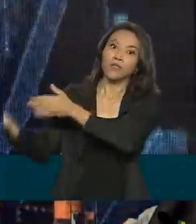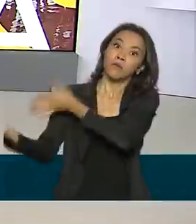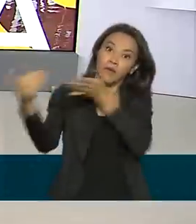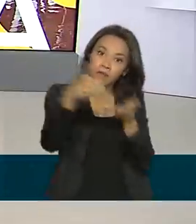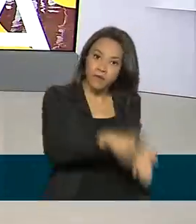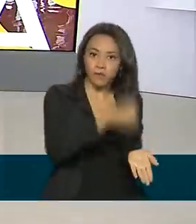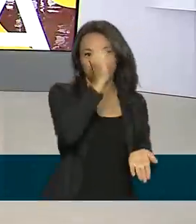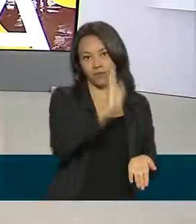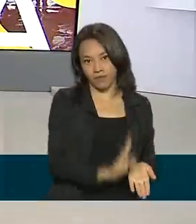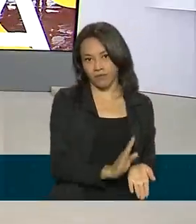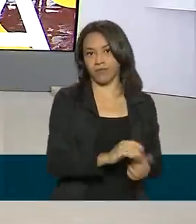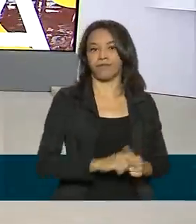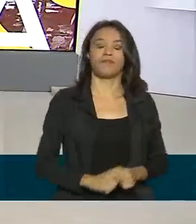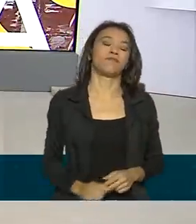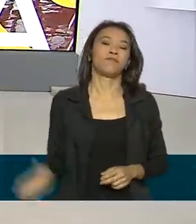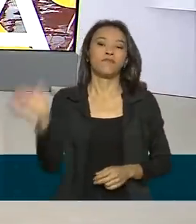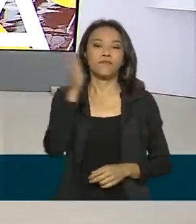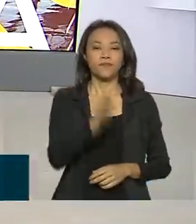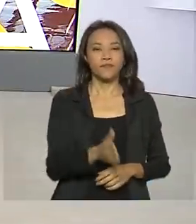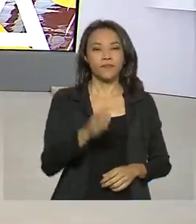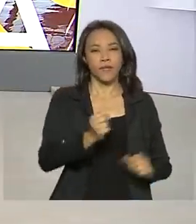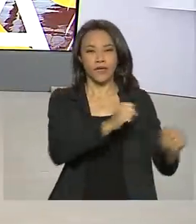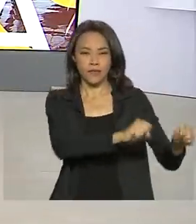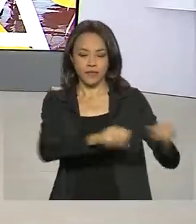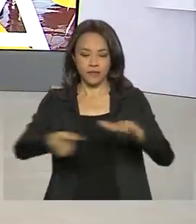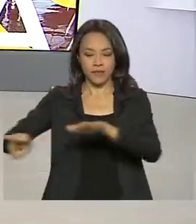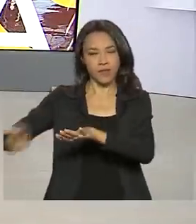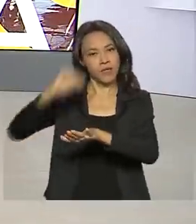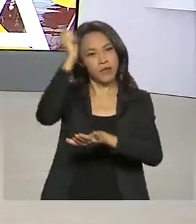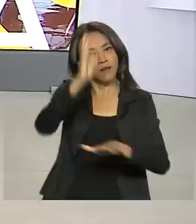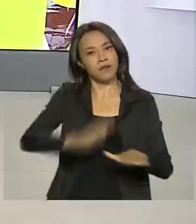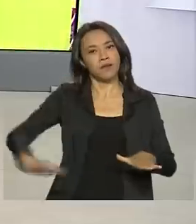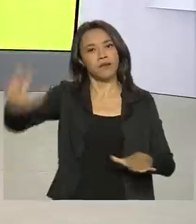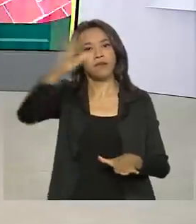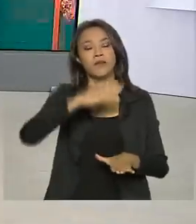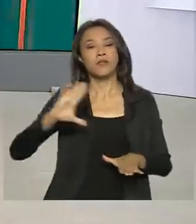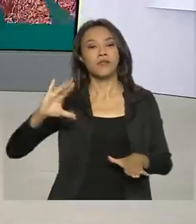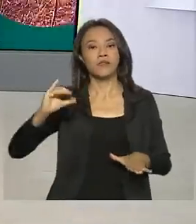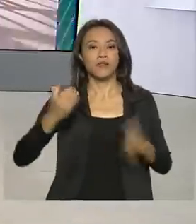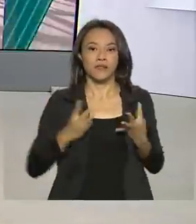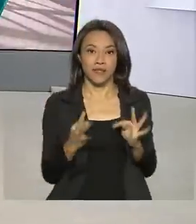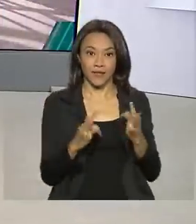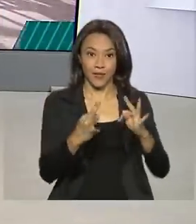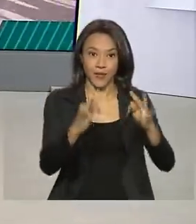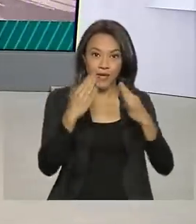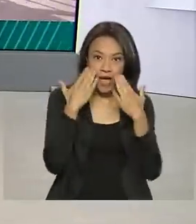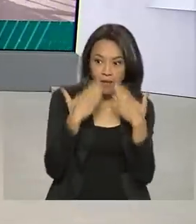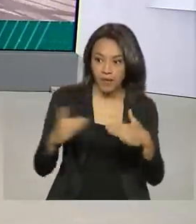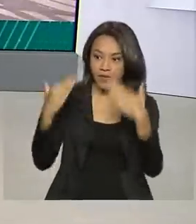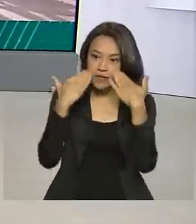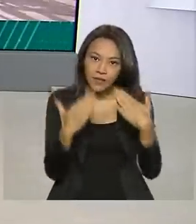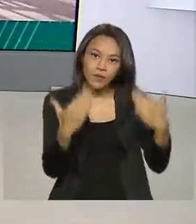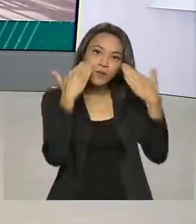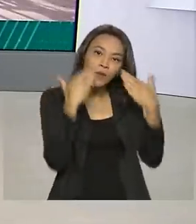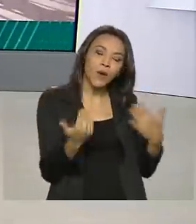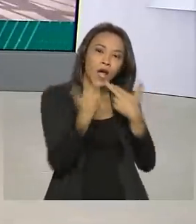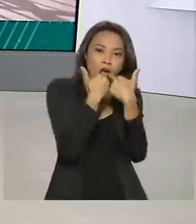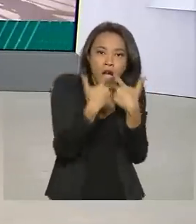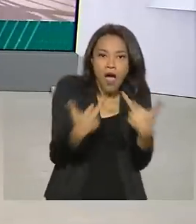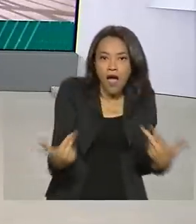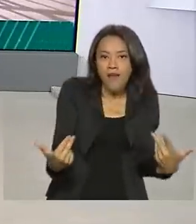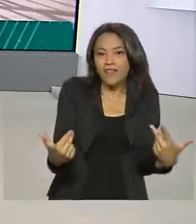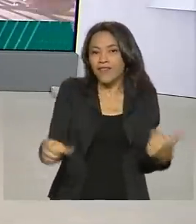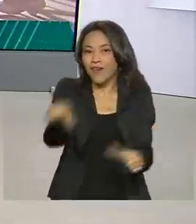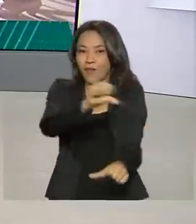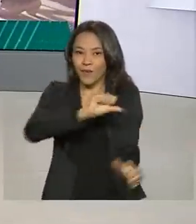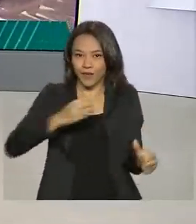país. A Semana Nacional de Ciência e Tecnologia apresentou aos visitantes as inovações que vão transformar a nossa